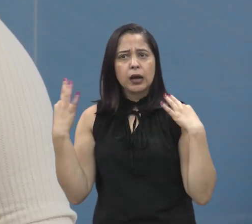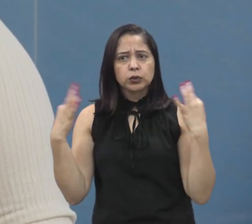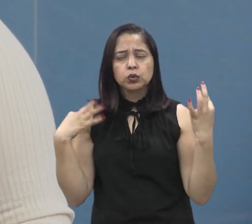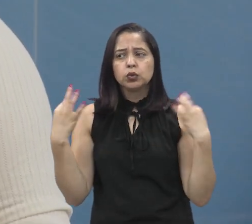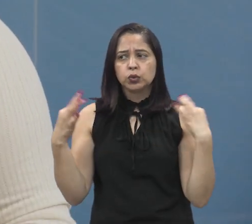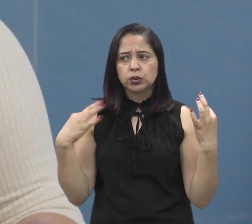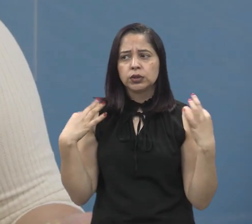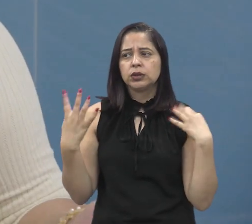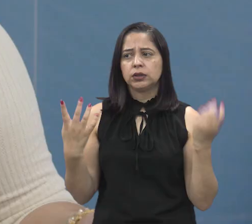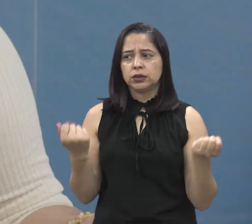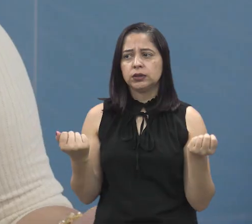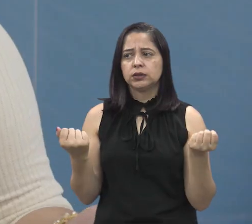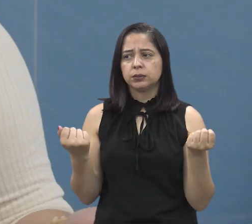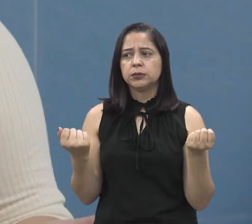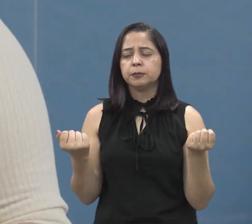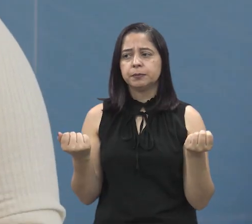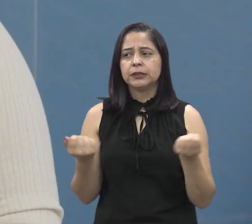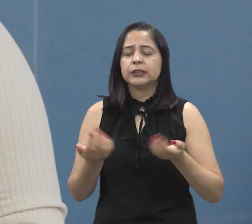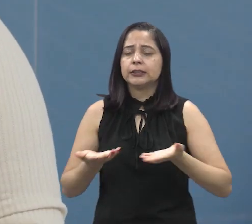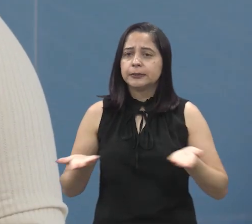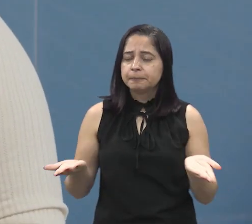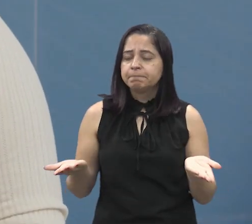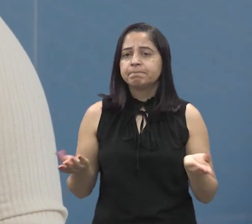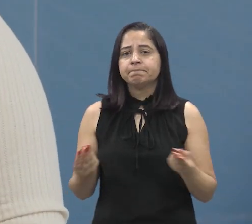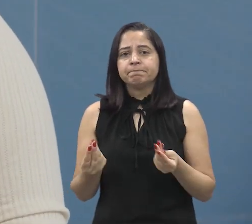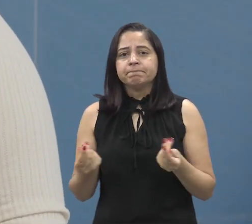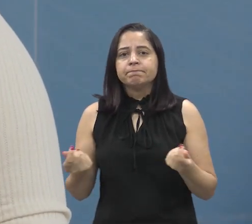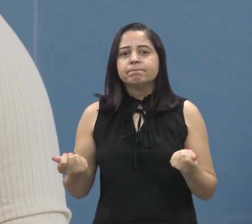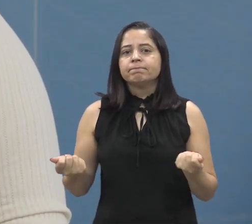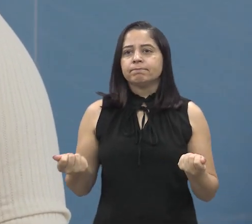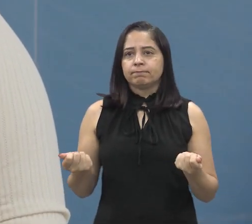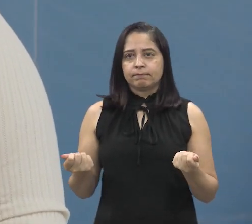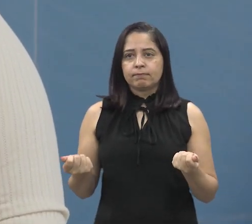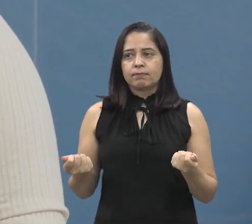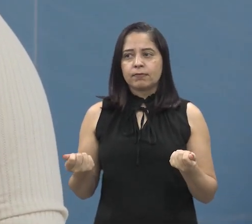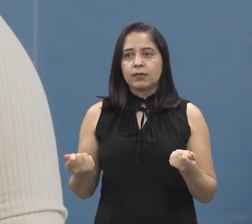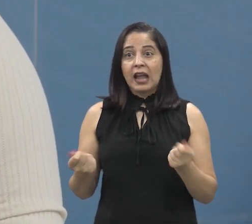do turismo. A gente acabou de passar aí por uma